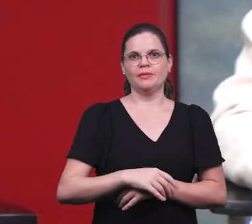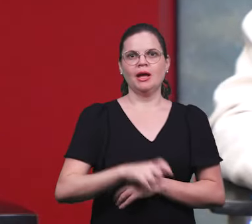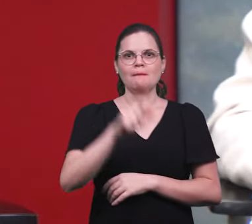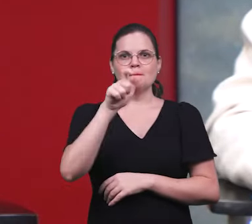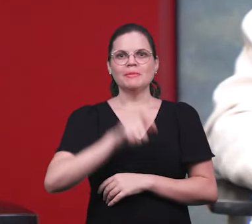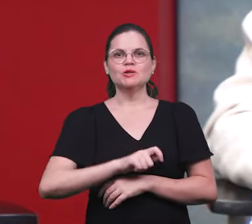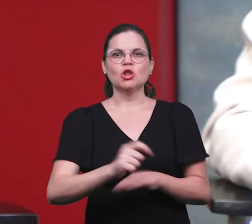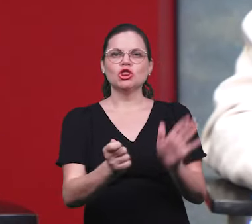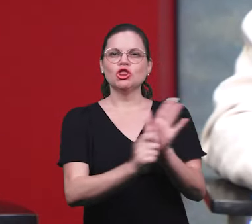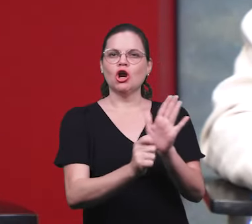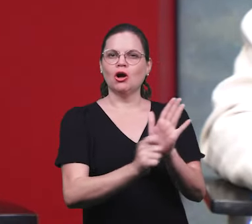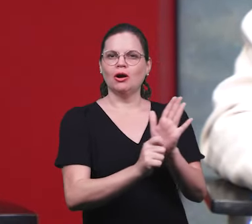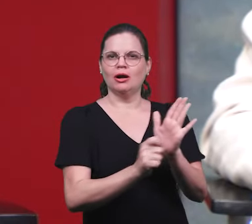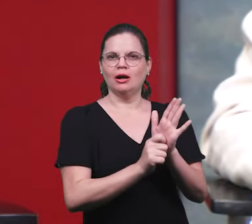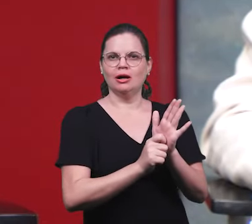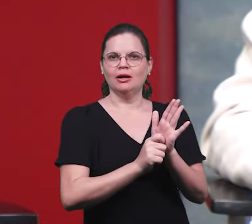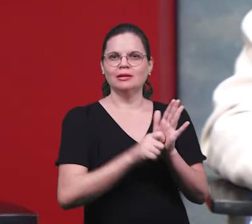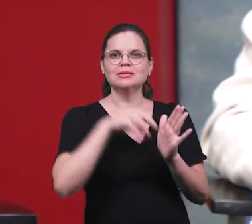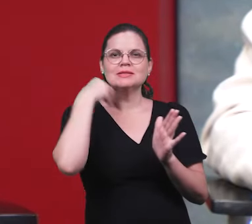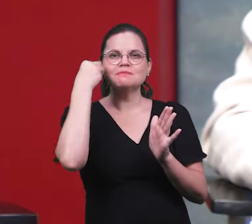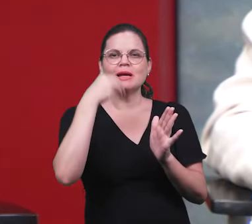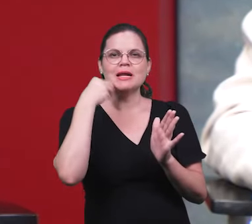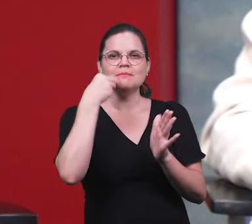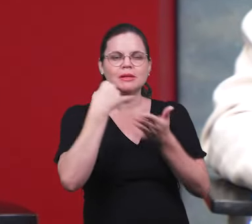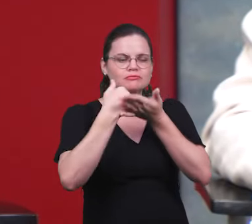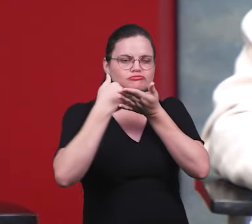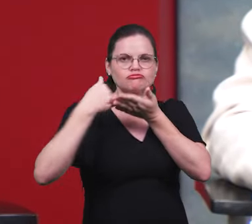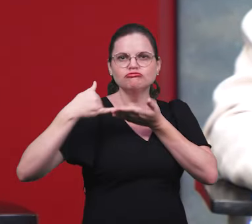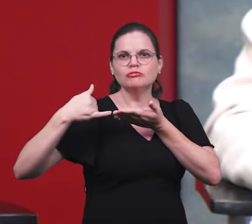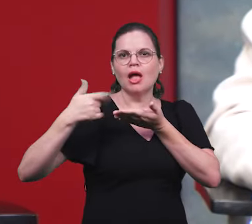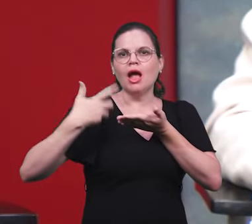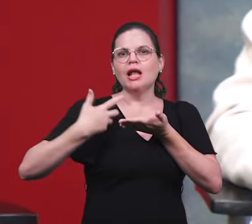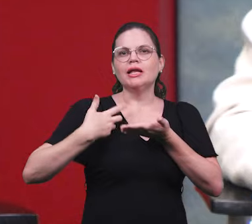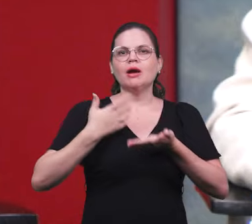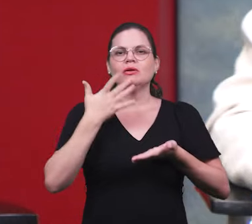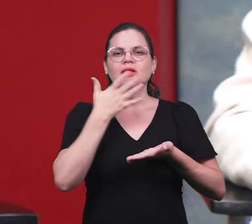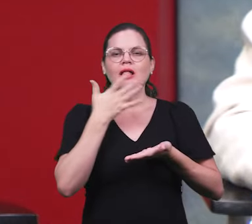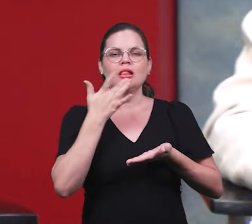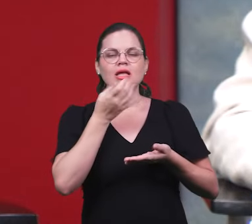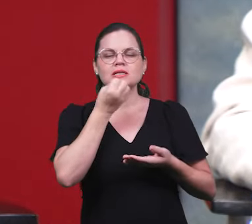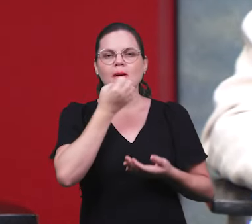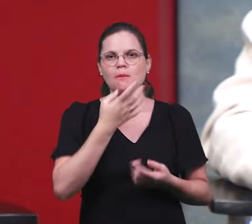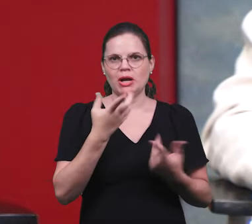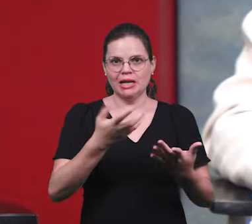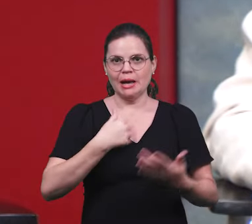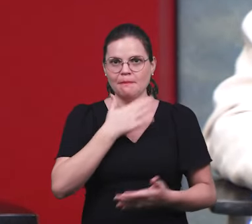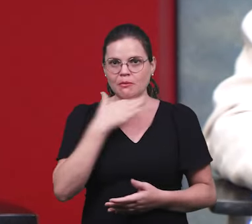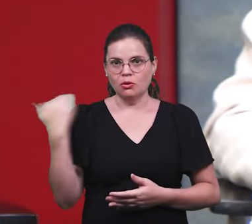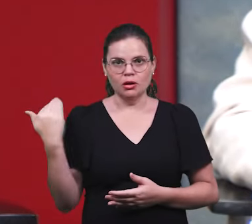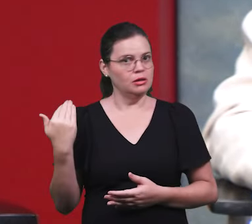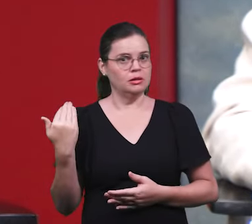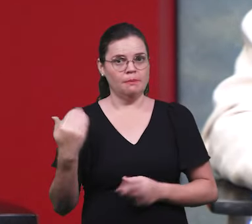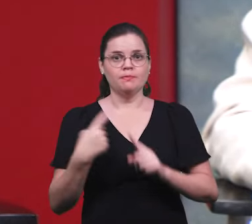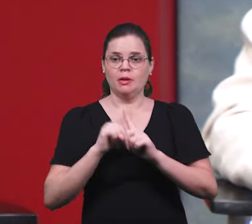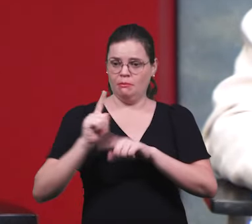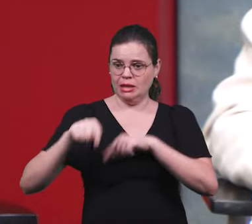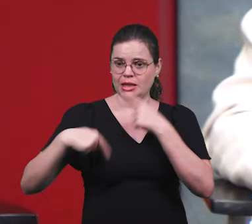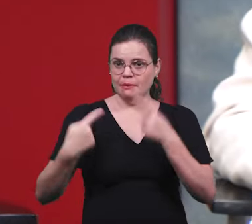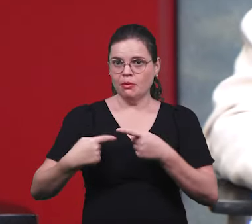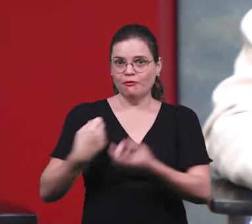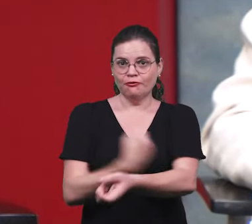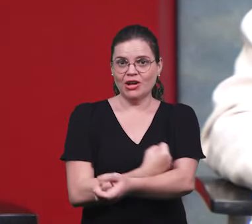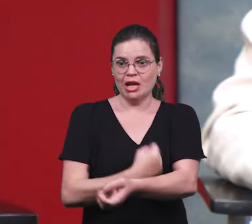está querendo morrer drogado. Ele está querendo ter uma sensação gostosa, maravilhosa. Mas aquilo ali muitas vezes vai matá-lo,